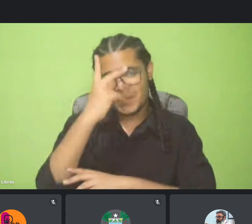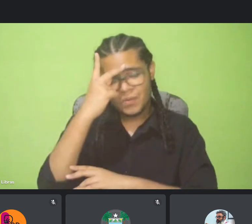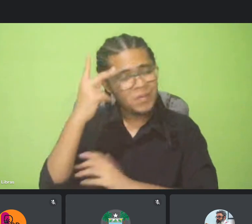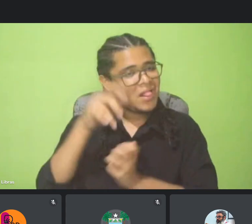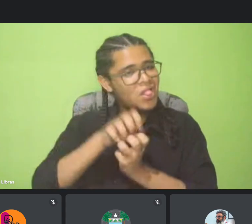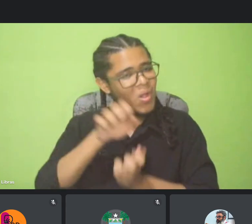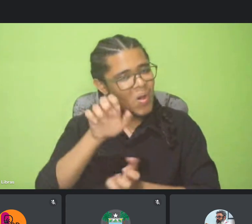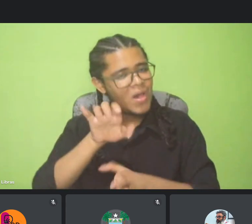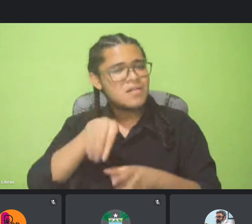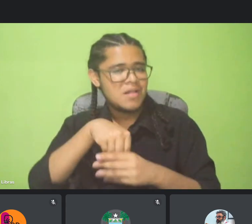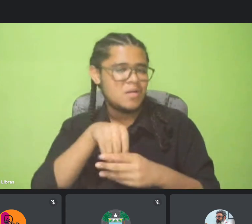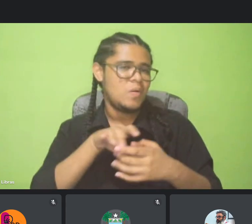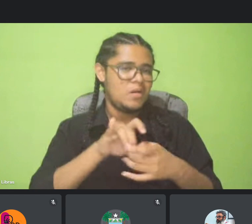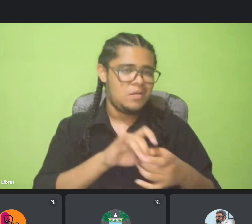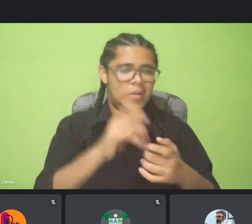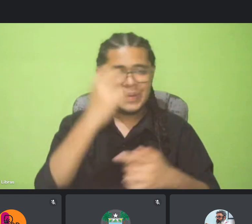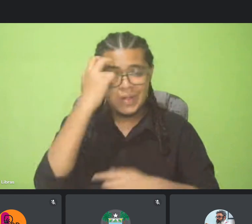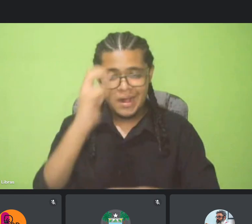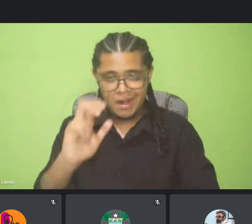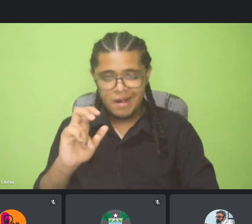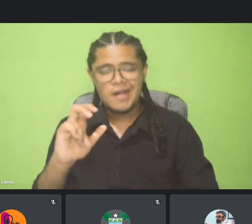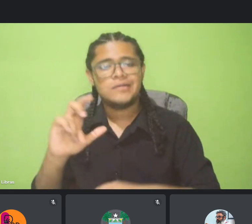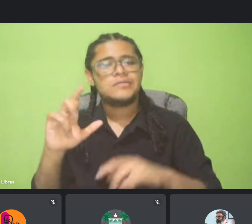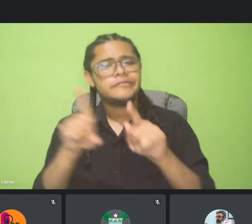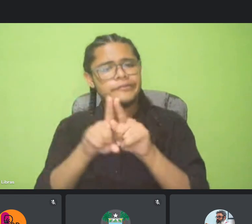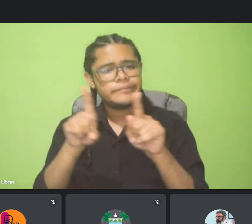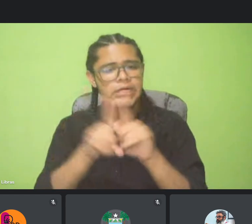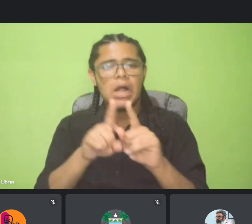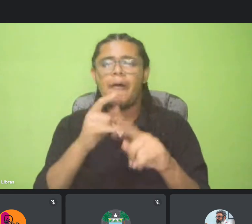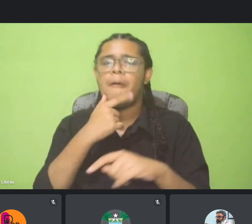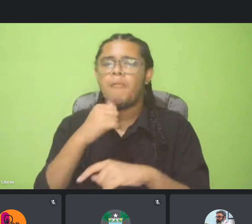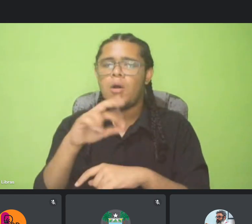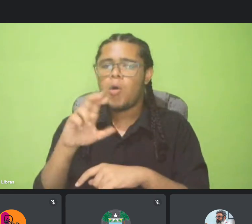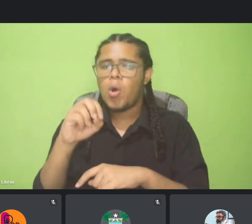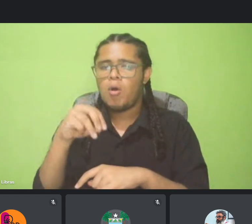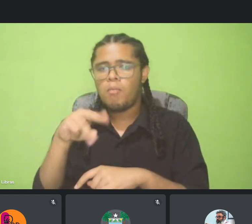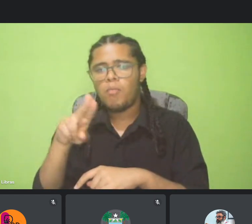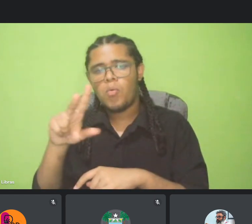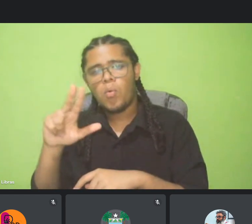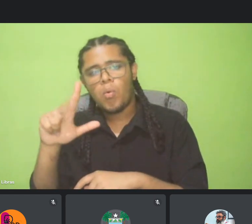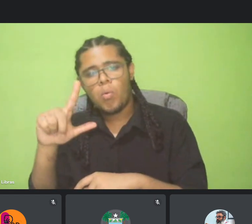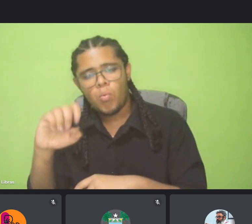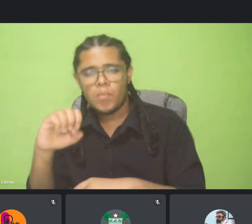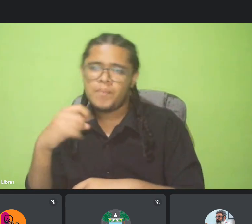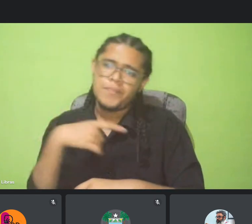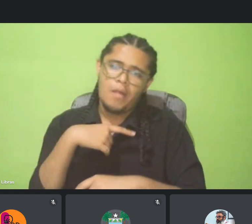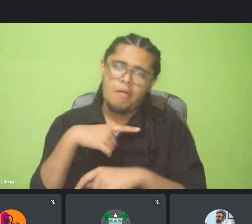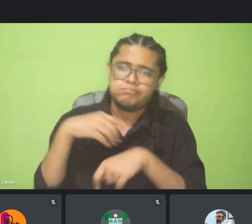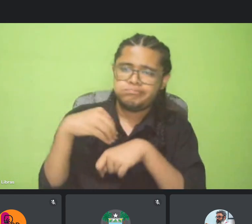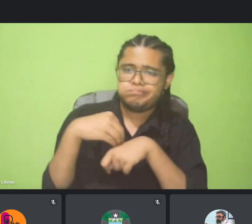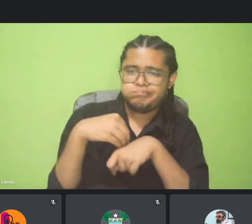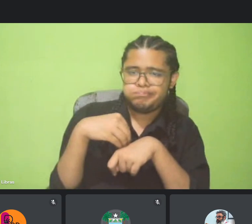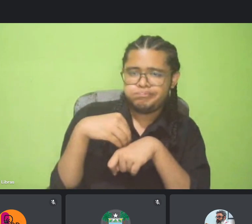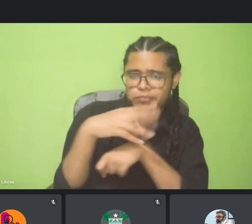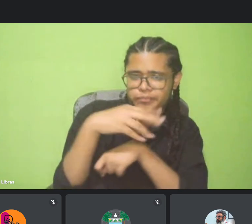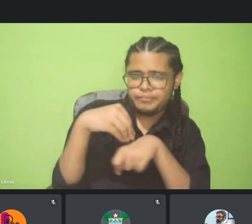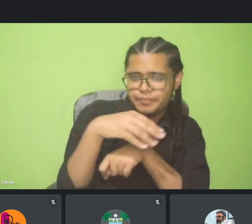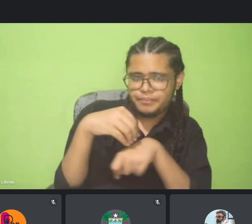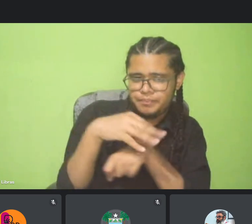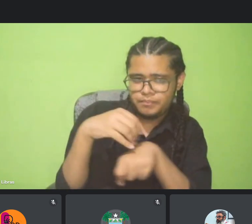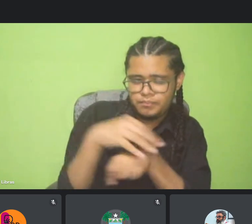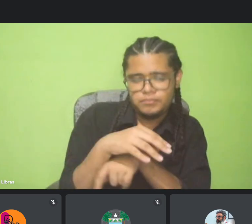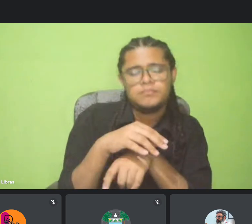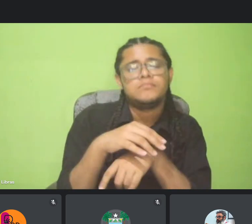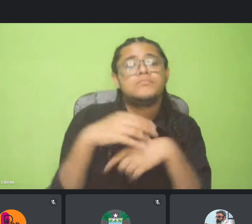além de outras contribuições, eu acho que o Rômulo tem contribuição também. Então, seria mais ou menos isso, a contextualização do